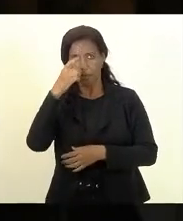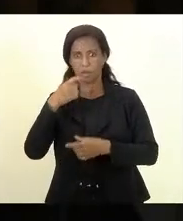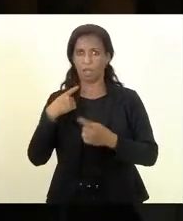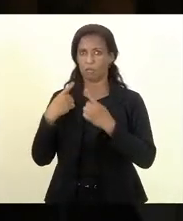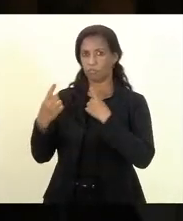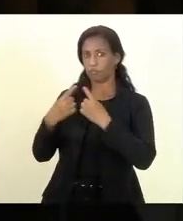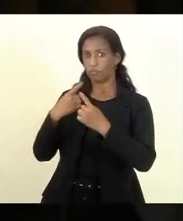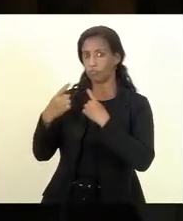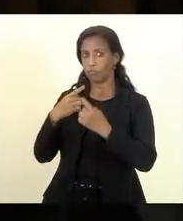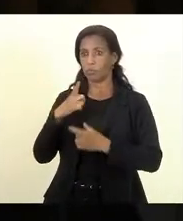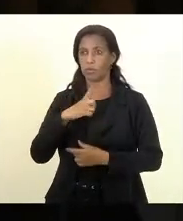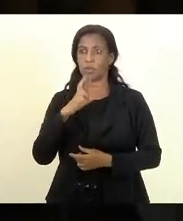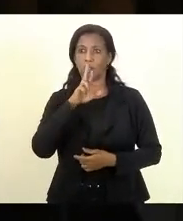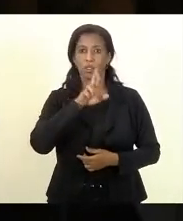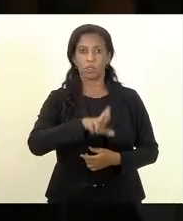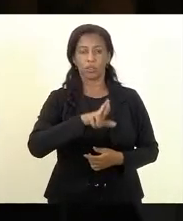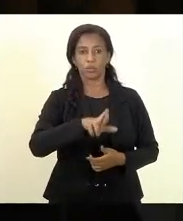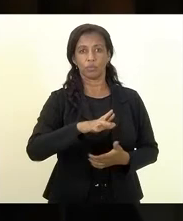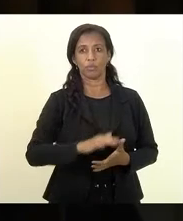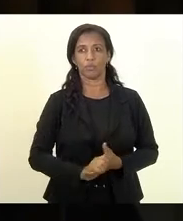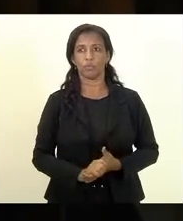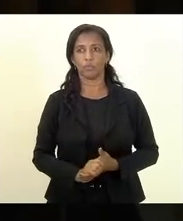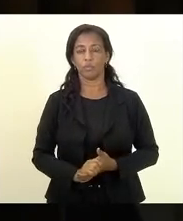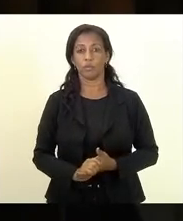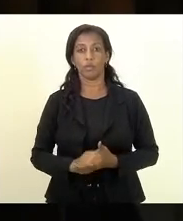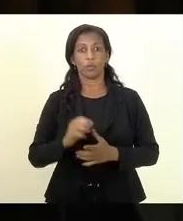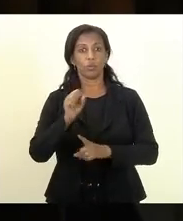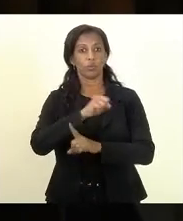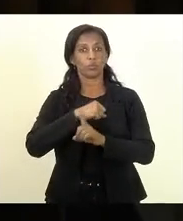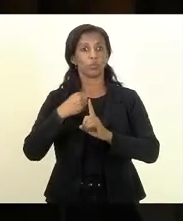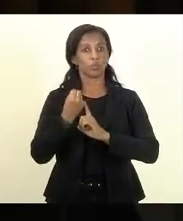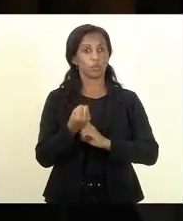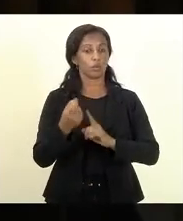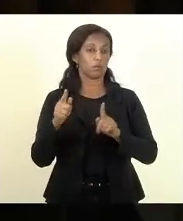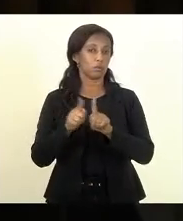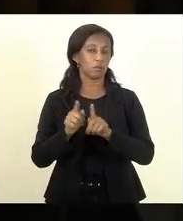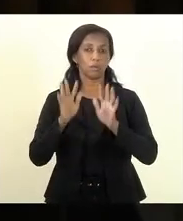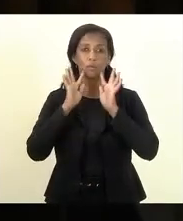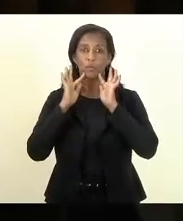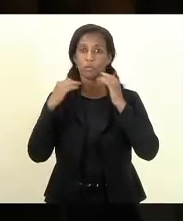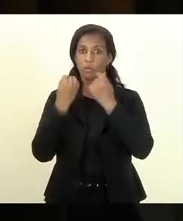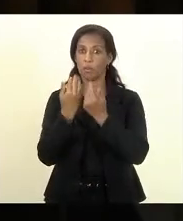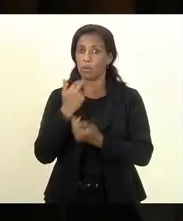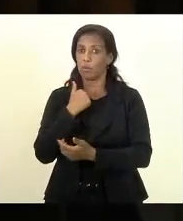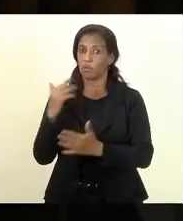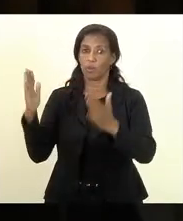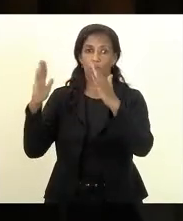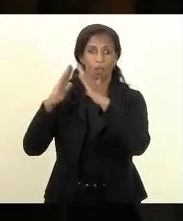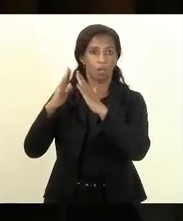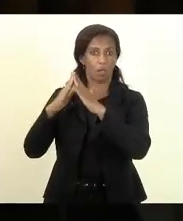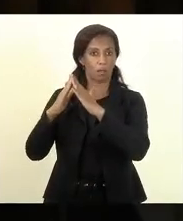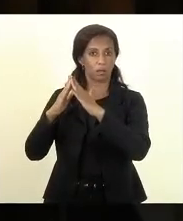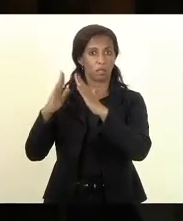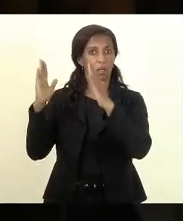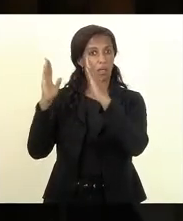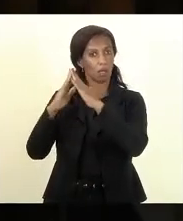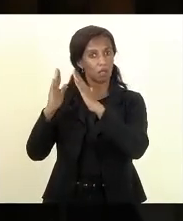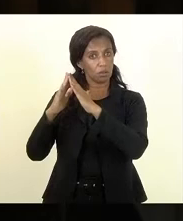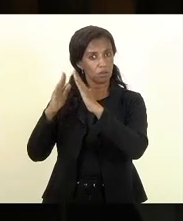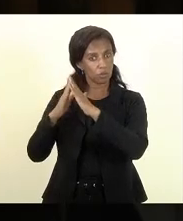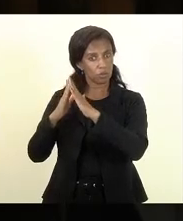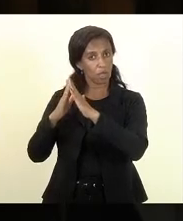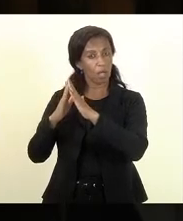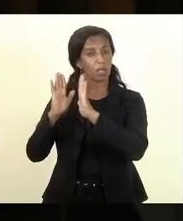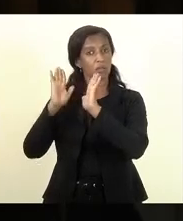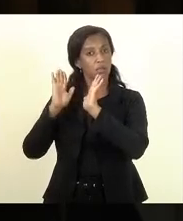mas dar respostas de curto prazo, que é o aluguel social, até porque as famílias não podem ficar naquelas casas, porque aquelas casas já foram